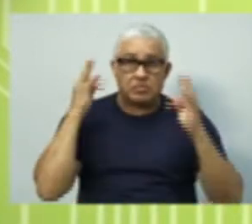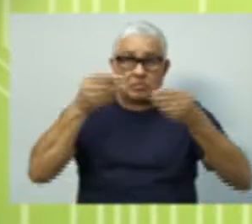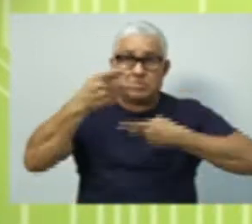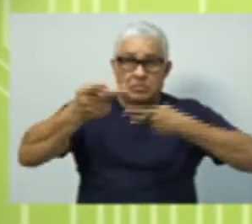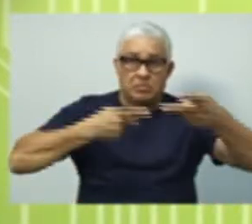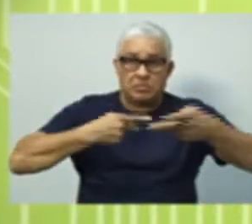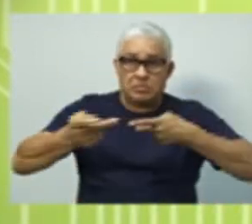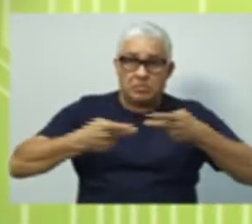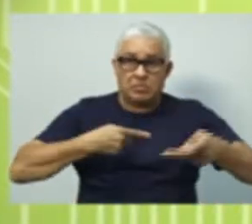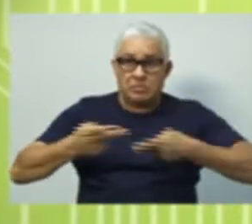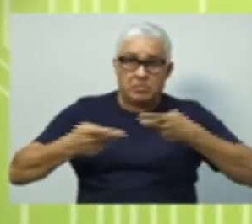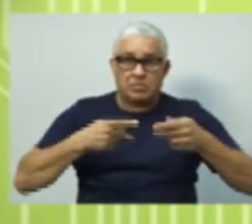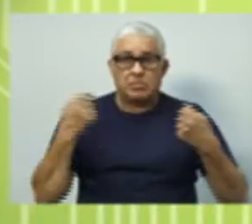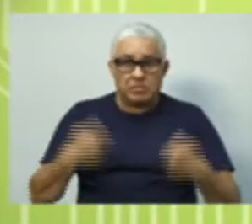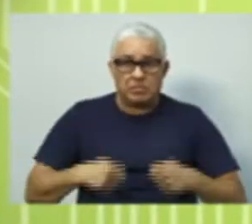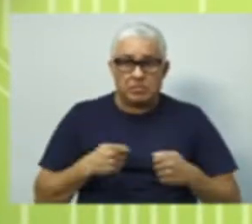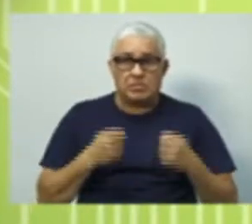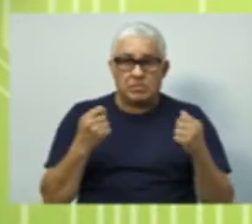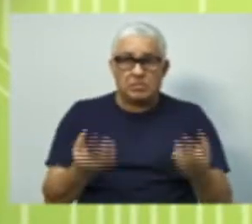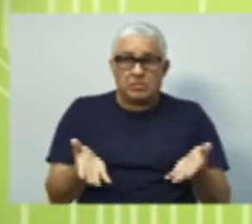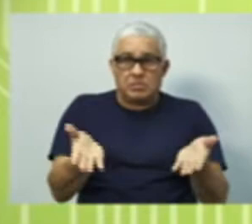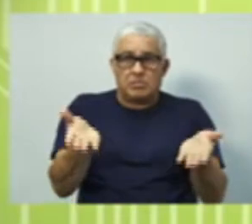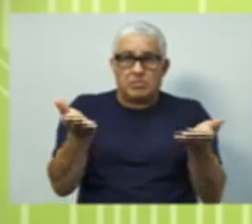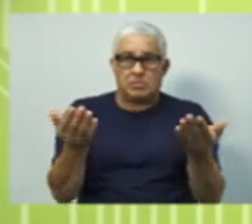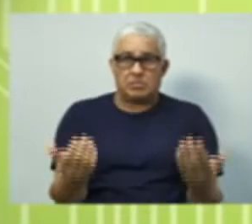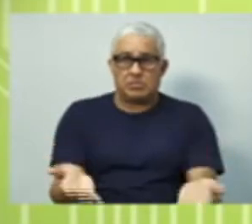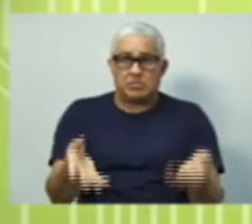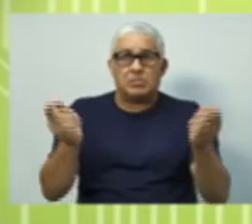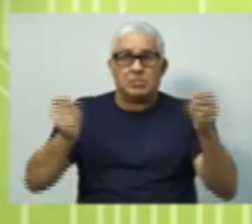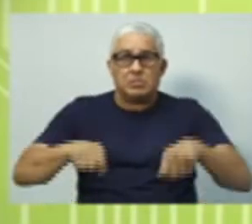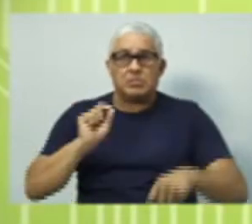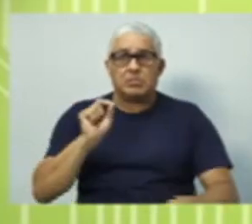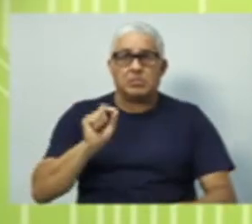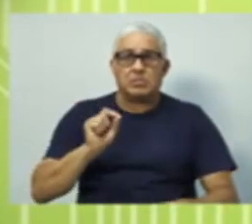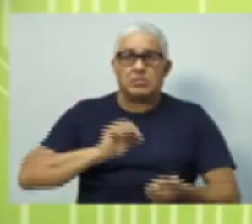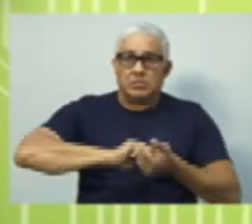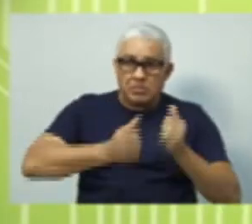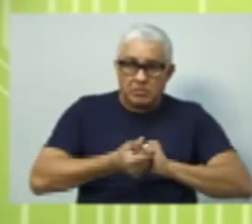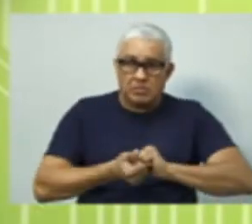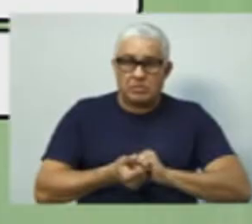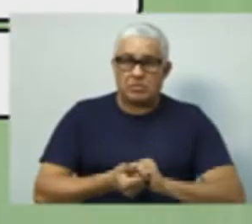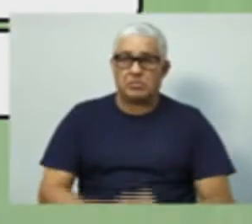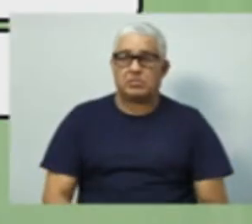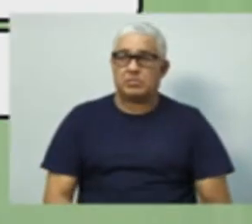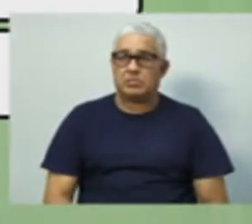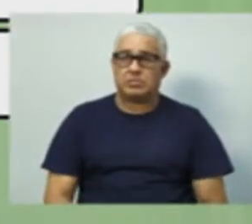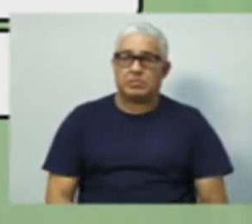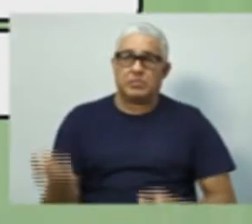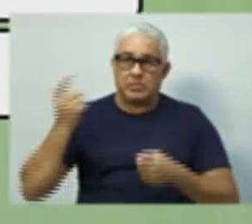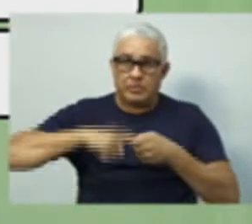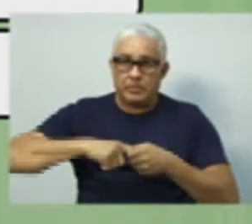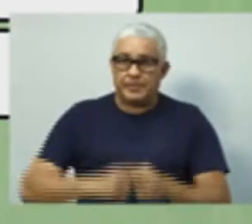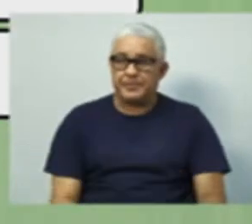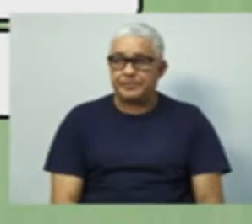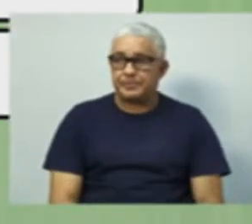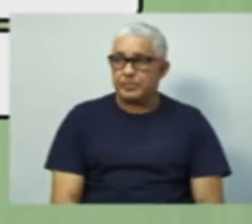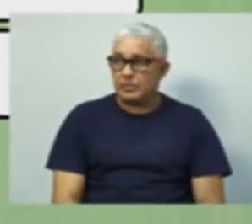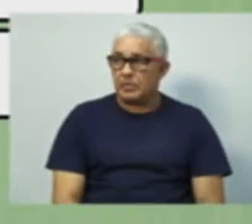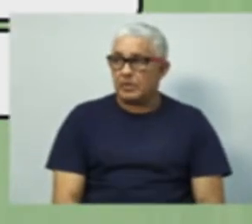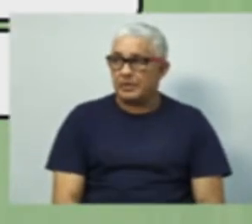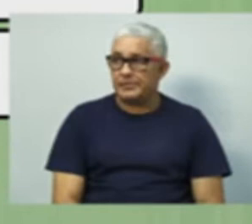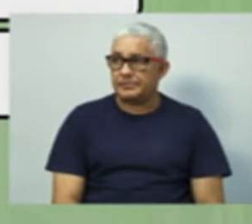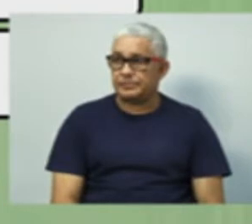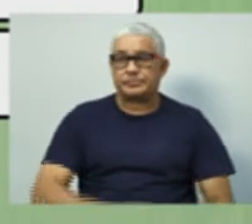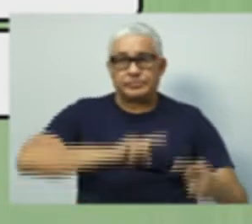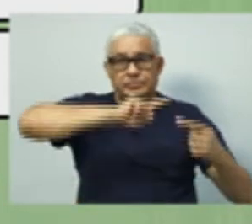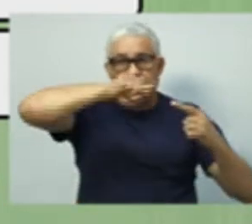Então eu tenho que ter o quê? Um feedback. Eu tenho que ter um acompanhamento para que eu tenha o retorno para fazer os ajustes necessários. Por isso é